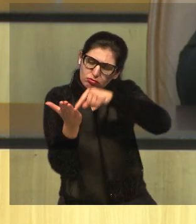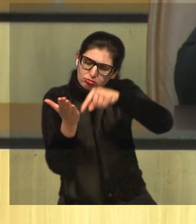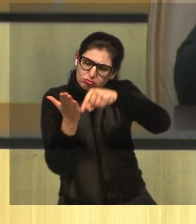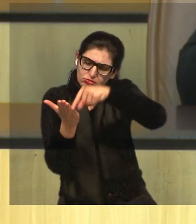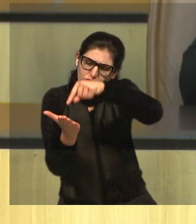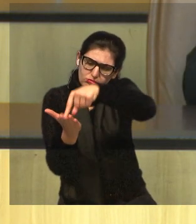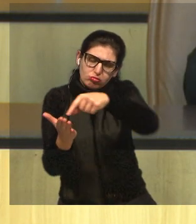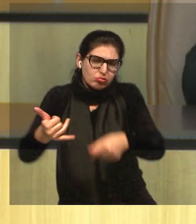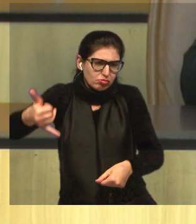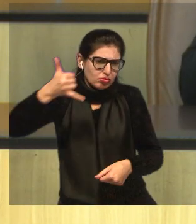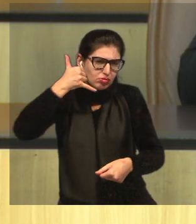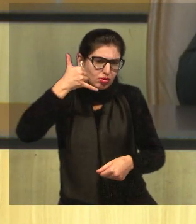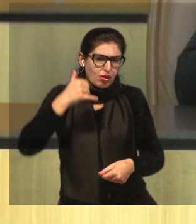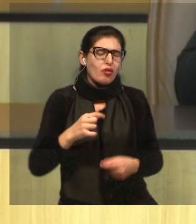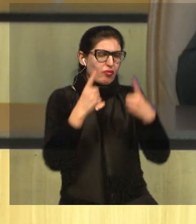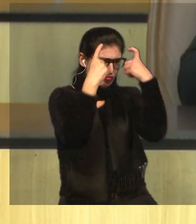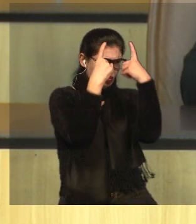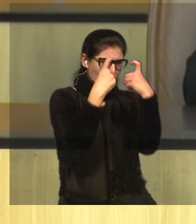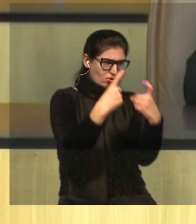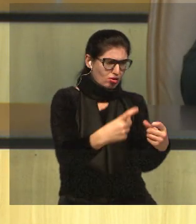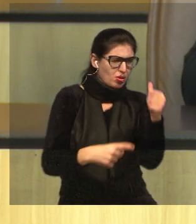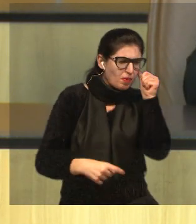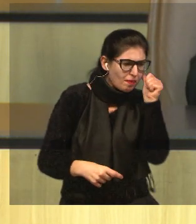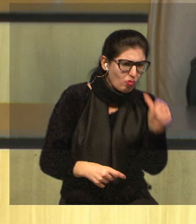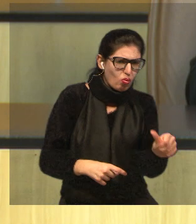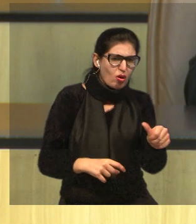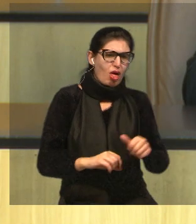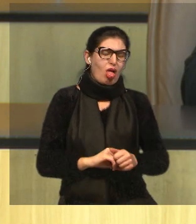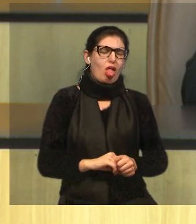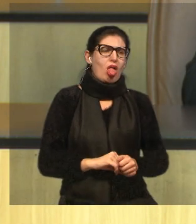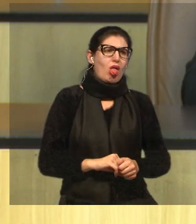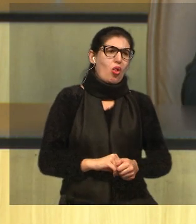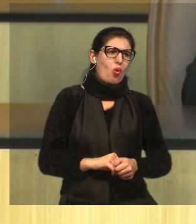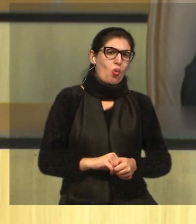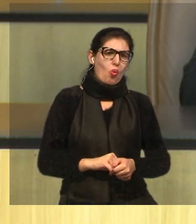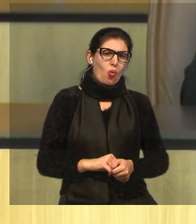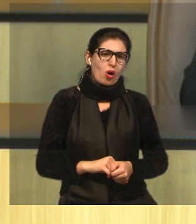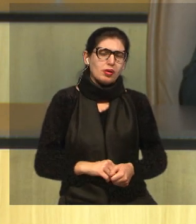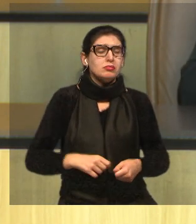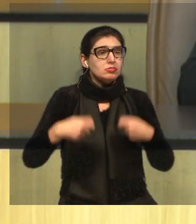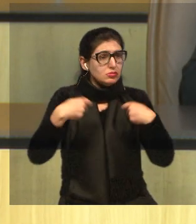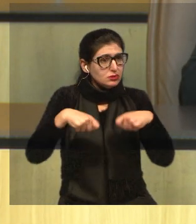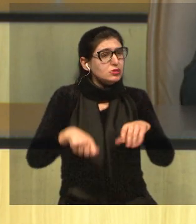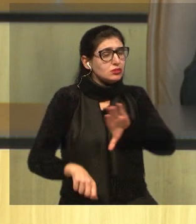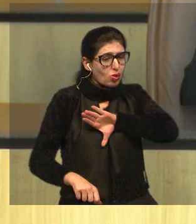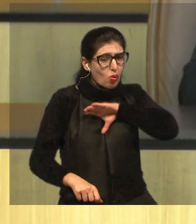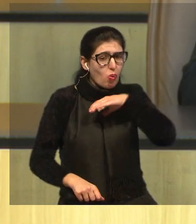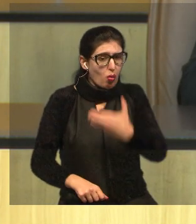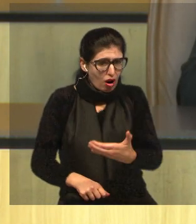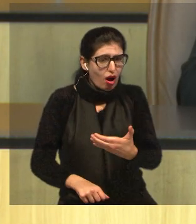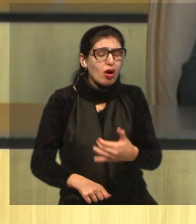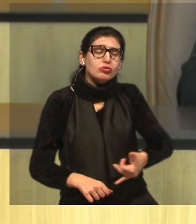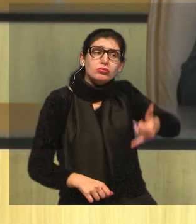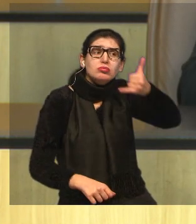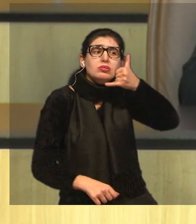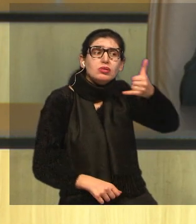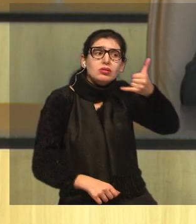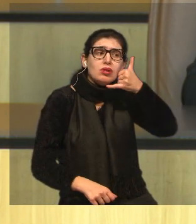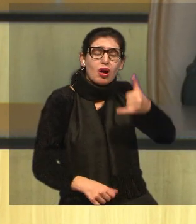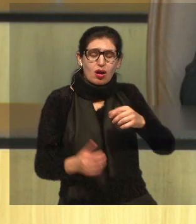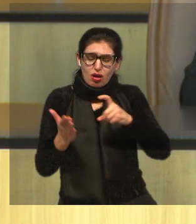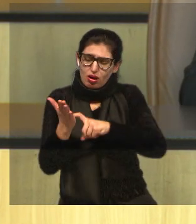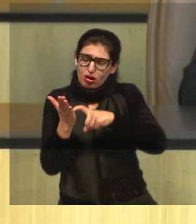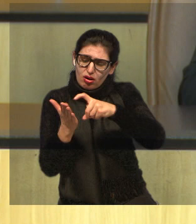abandonada, sendo explorada, na drogadição, fora da escola, nós temos a coragem de ligar no Disque 100 e todo mundo